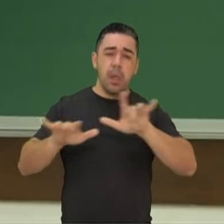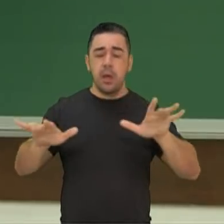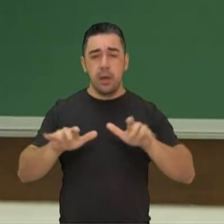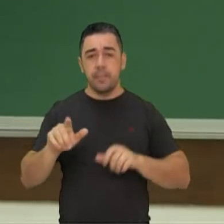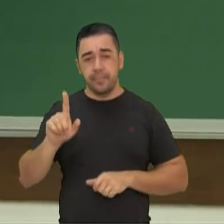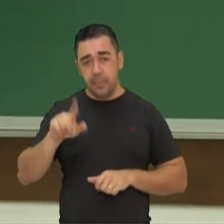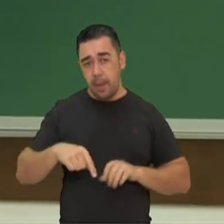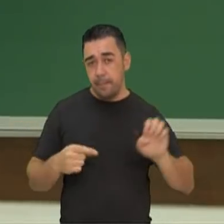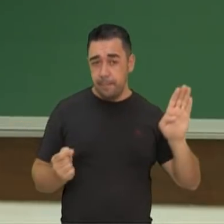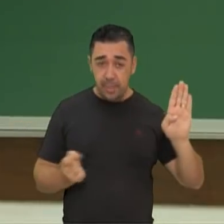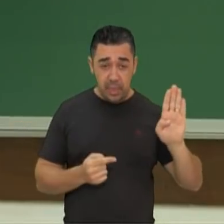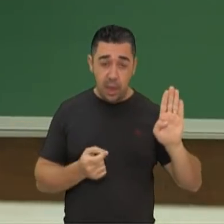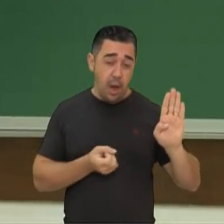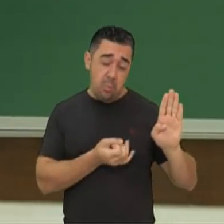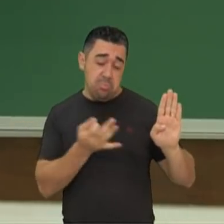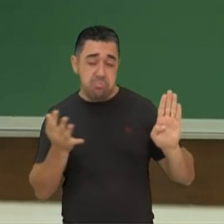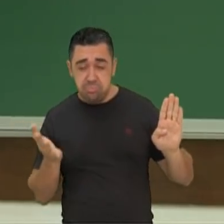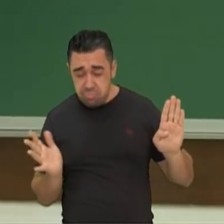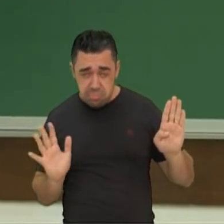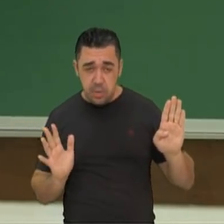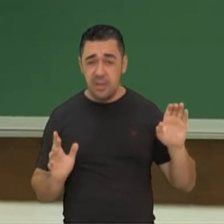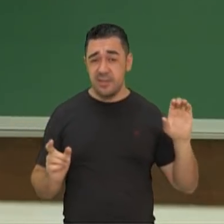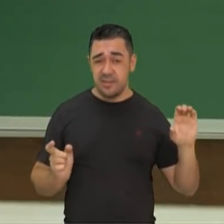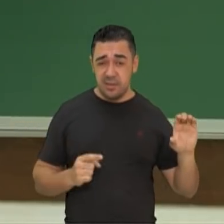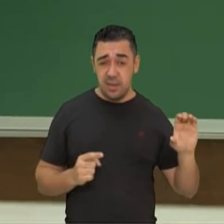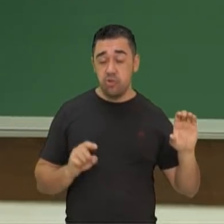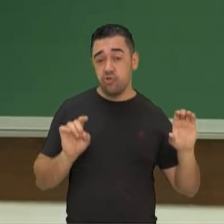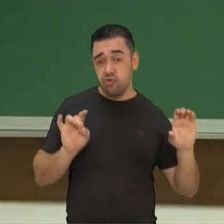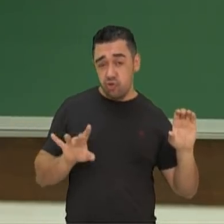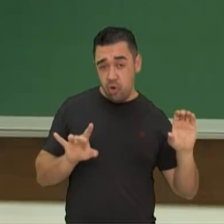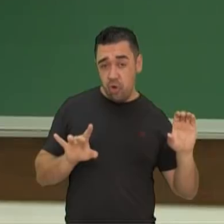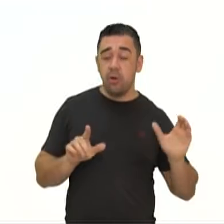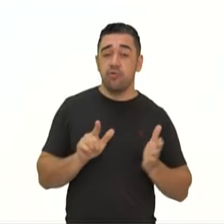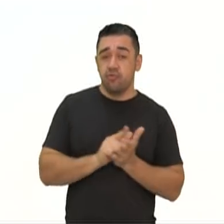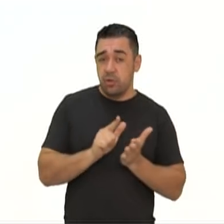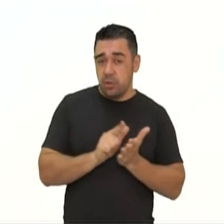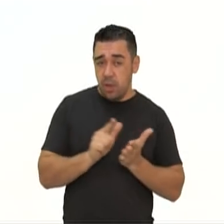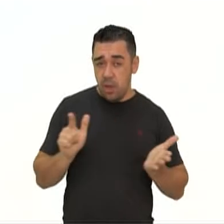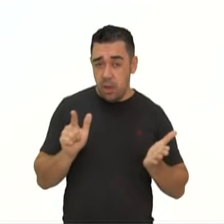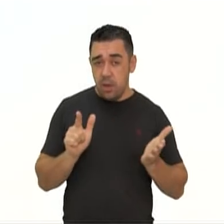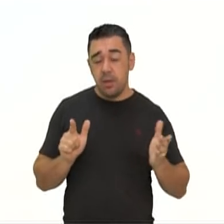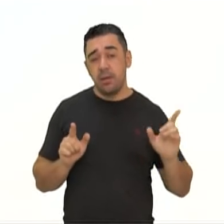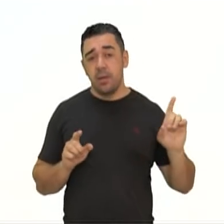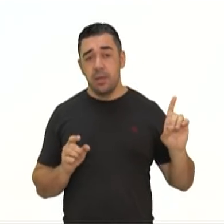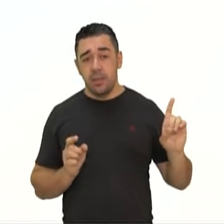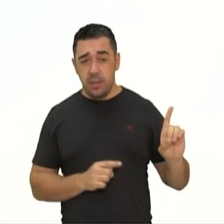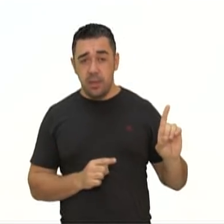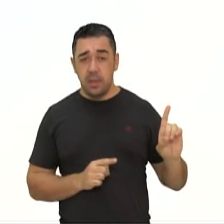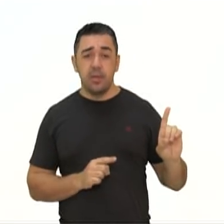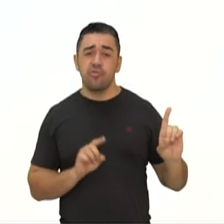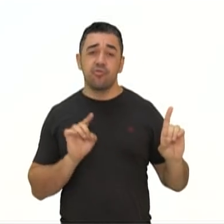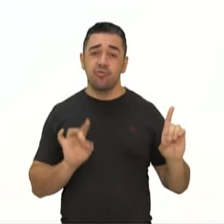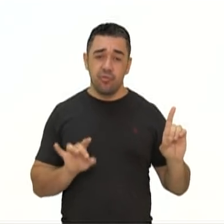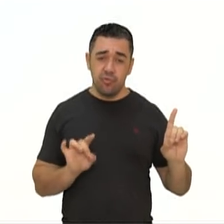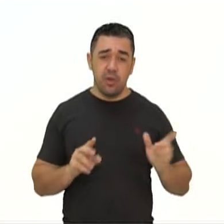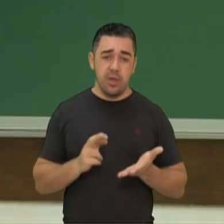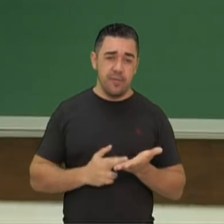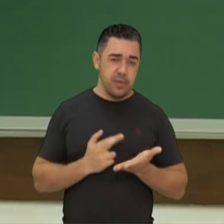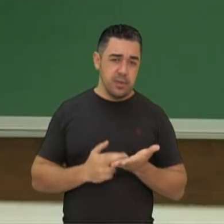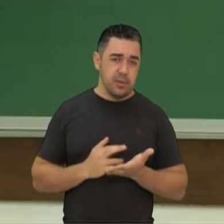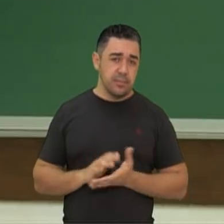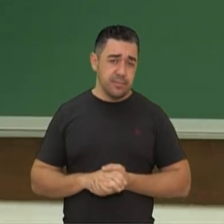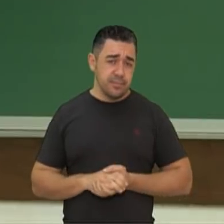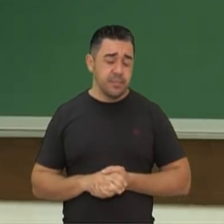A letra B, em alguns meios de comunicação. A letra C, somente em jornais. E a letra D, somente em